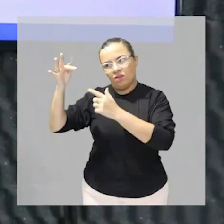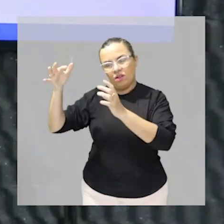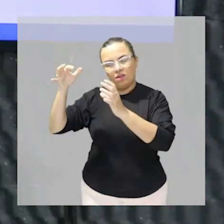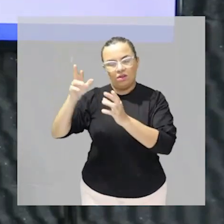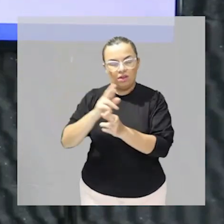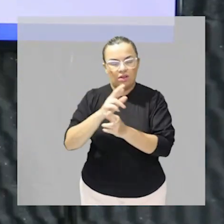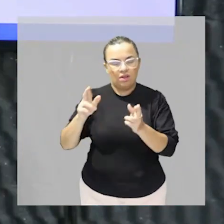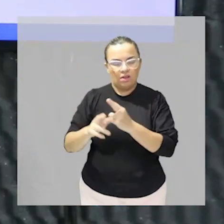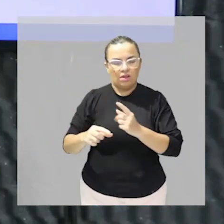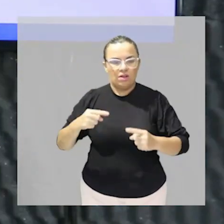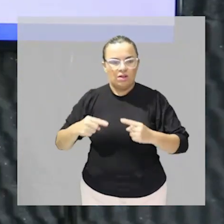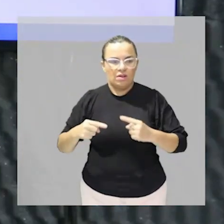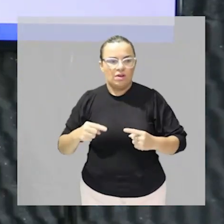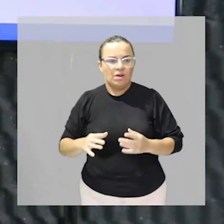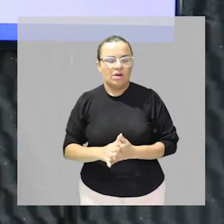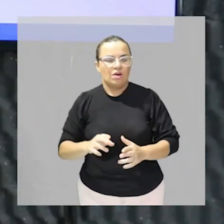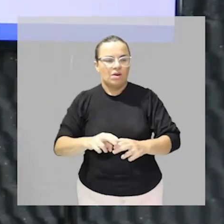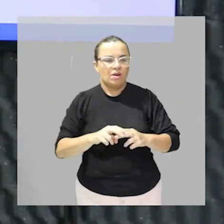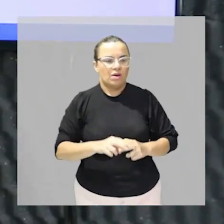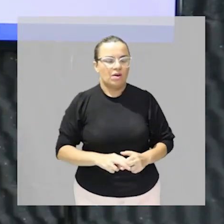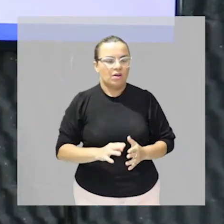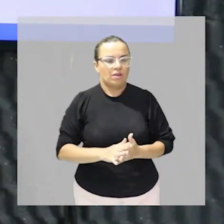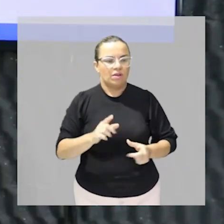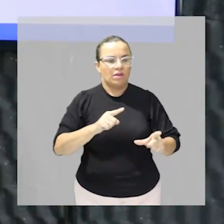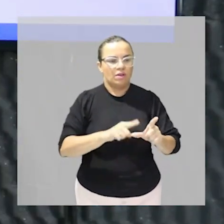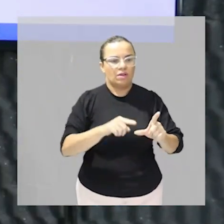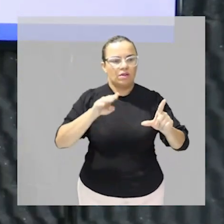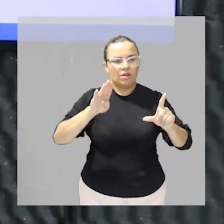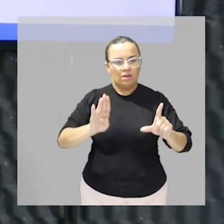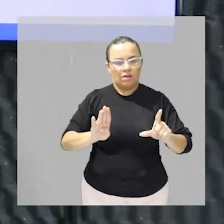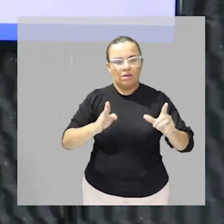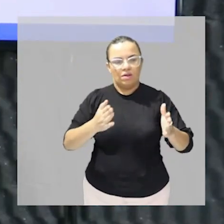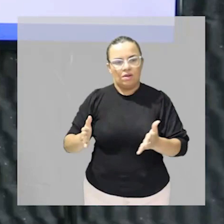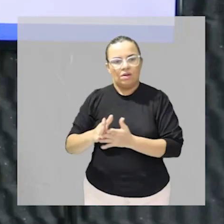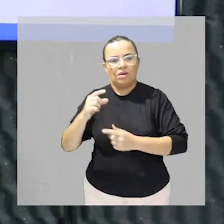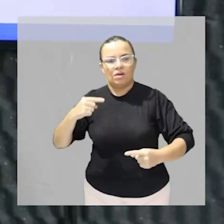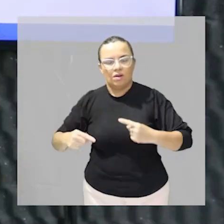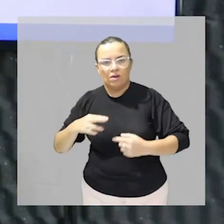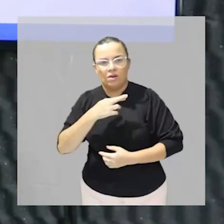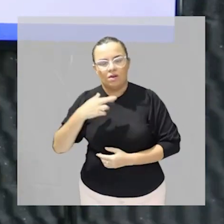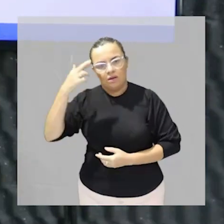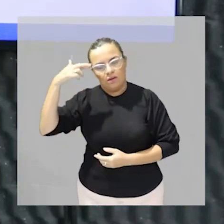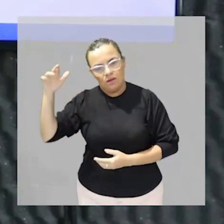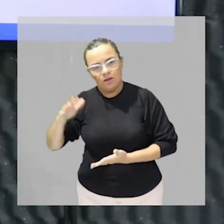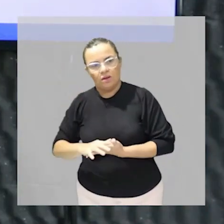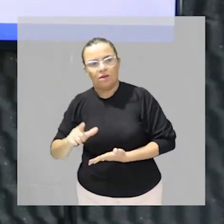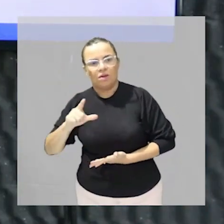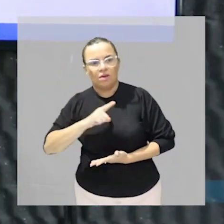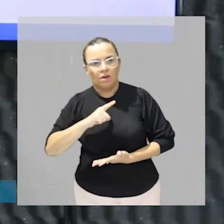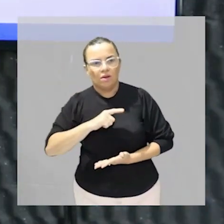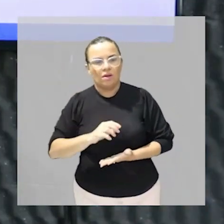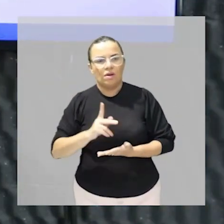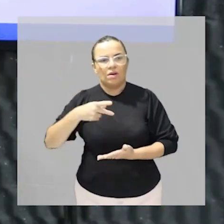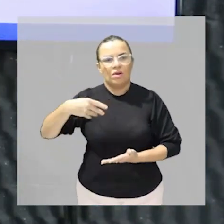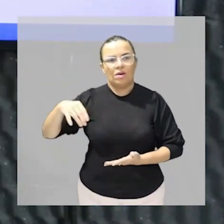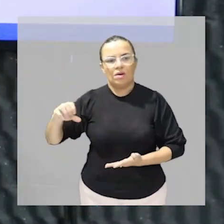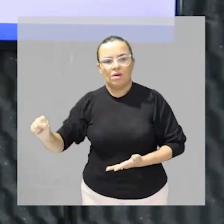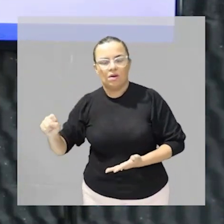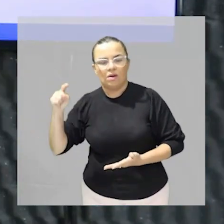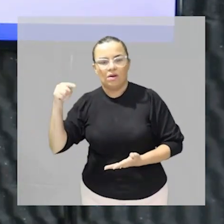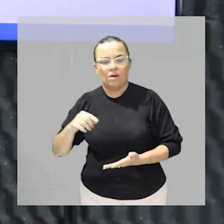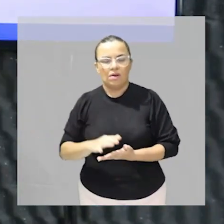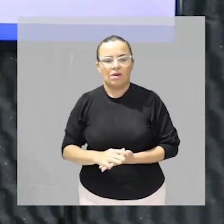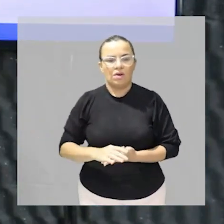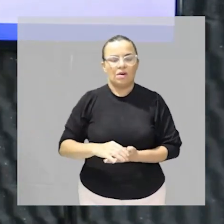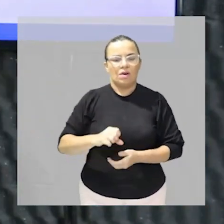letra B de bola. Ok, galerinha? Estão aí alguns itens e questões Pais UEMA, a Enem,